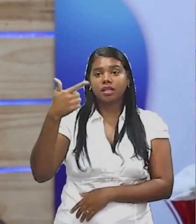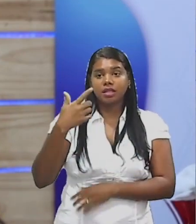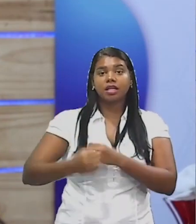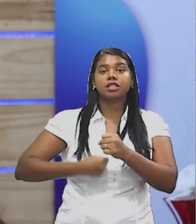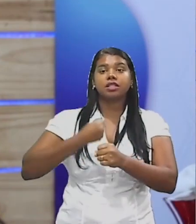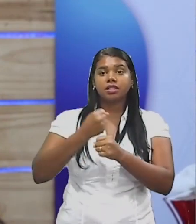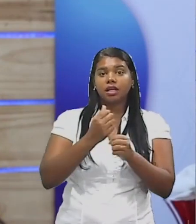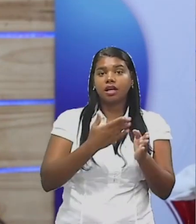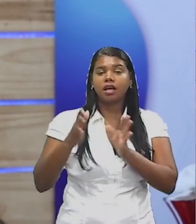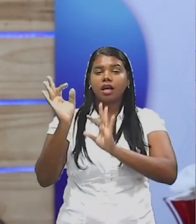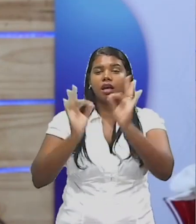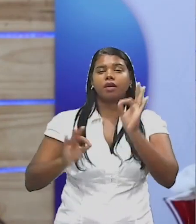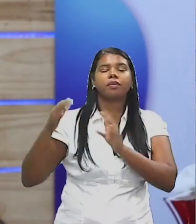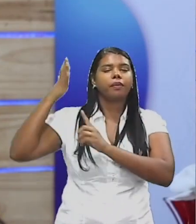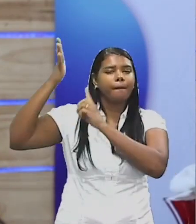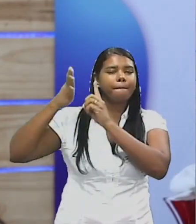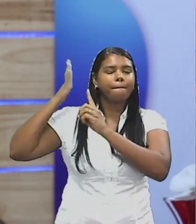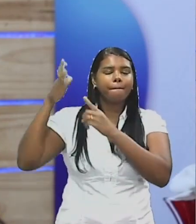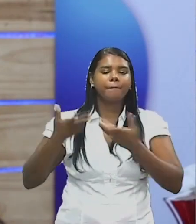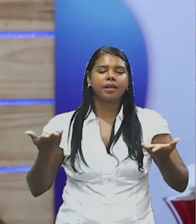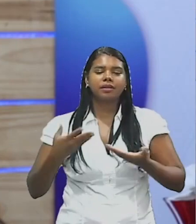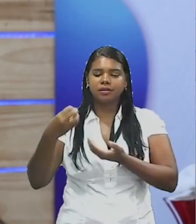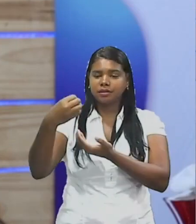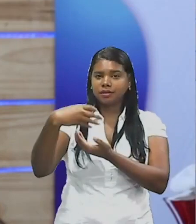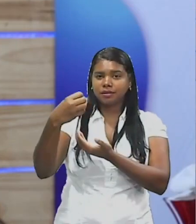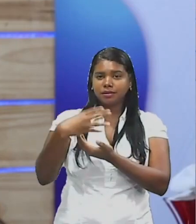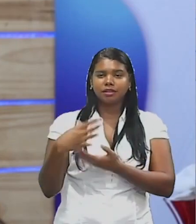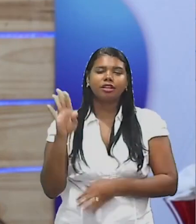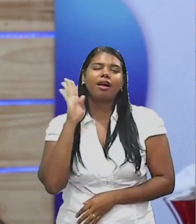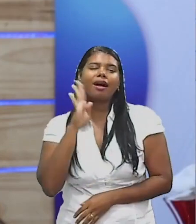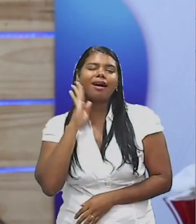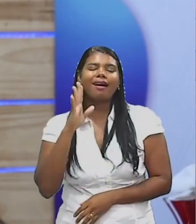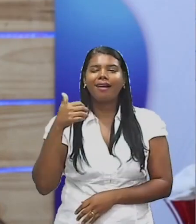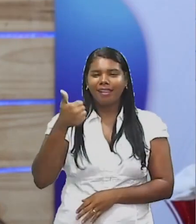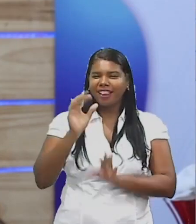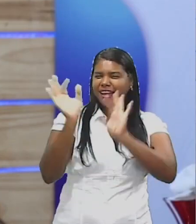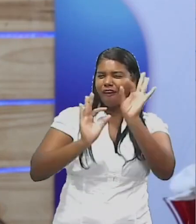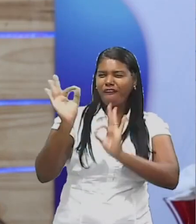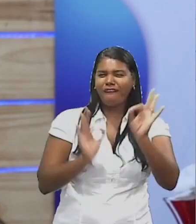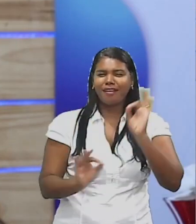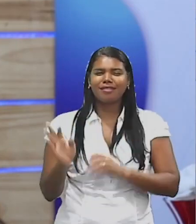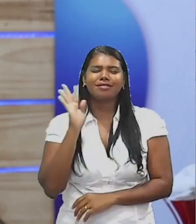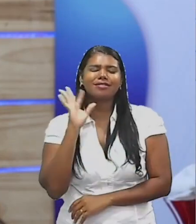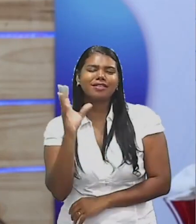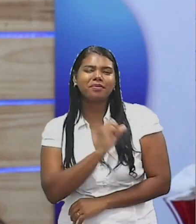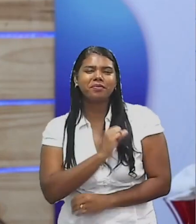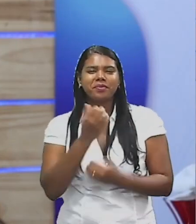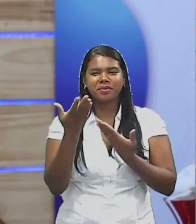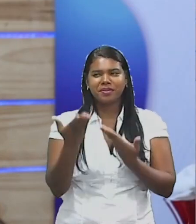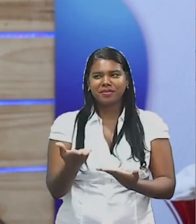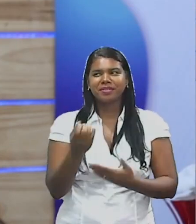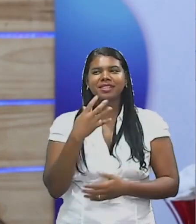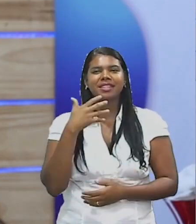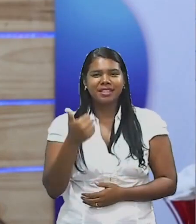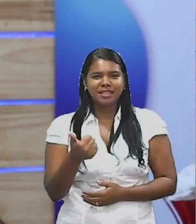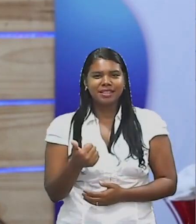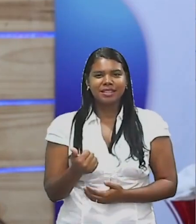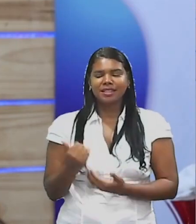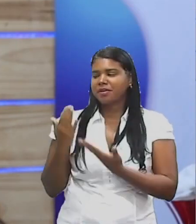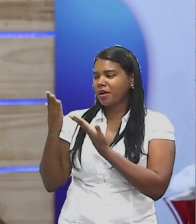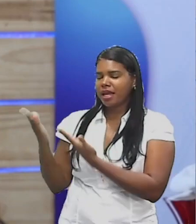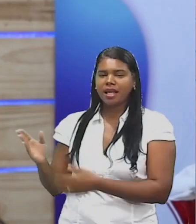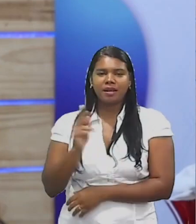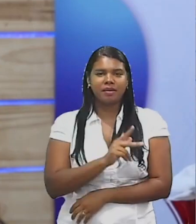de evento aqui na ETEPAC, né? E ele tá bem legal, tá bem bacana, preparamos com muito carinho para você, tá bem? Eu sou o professor